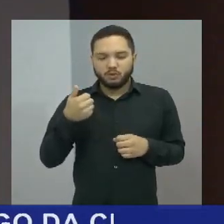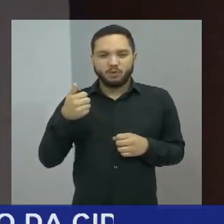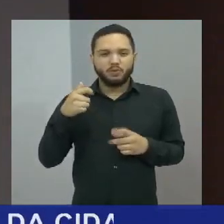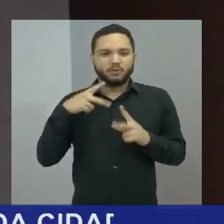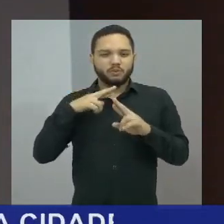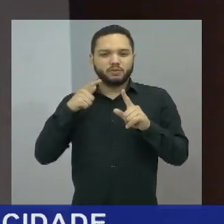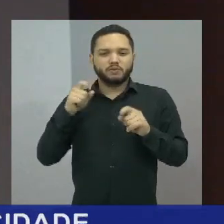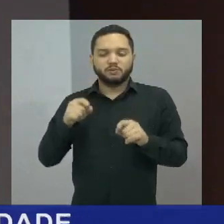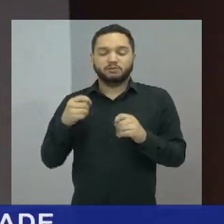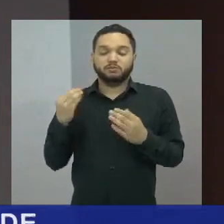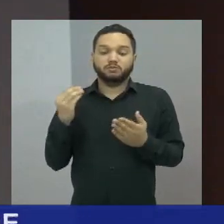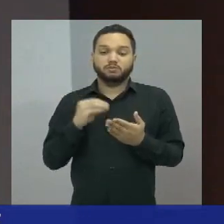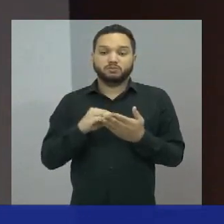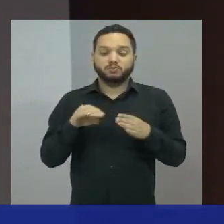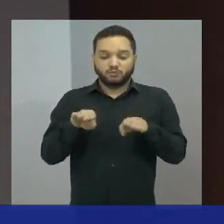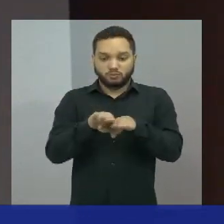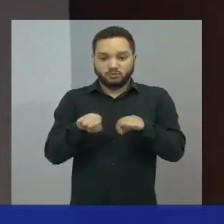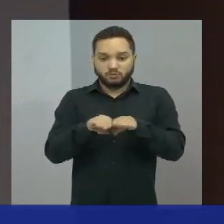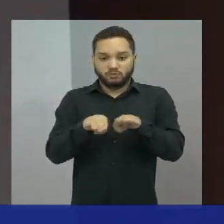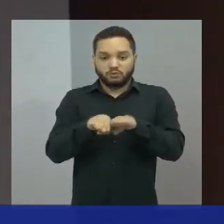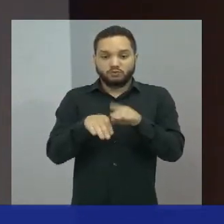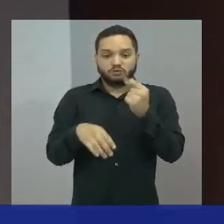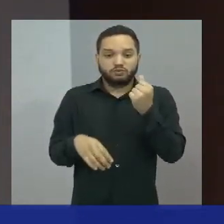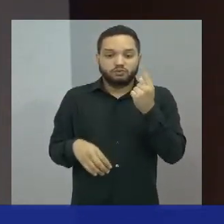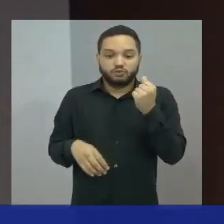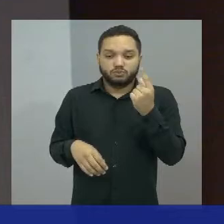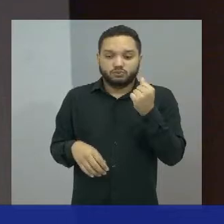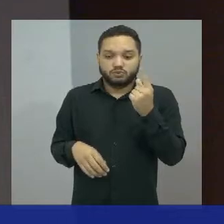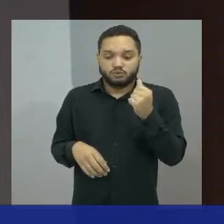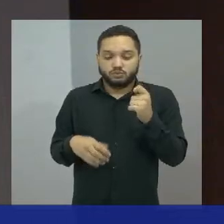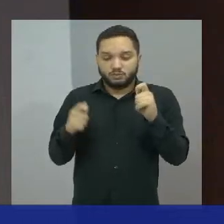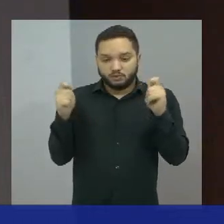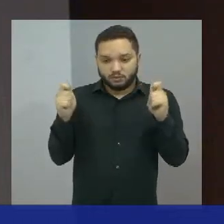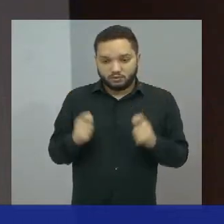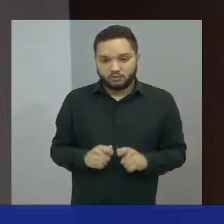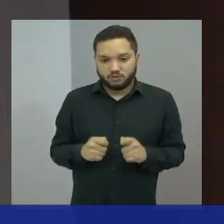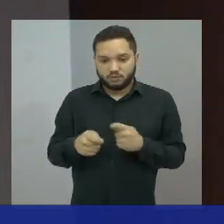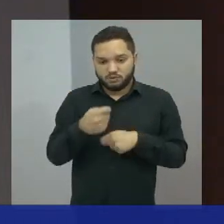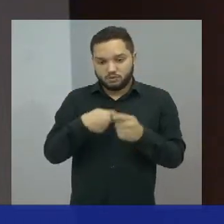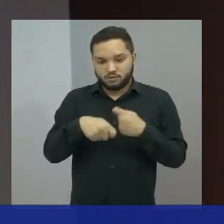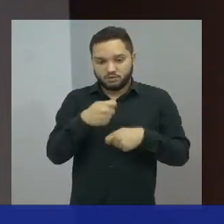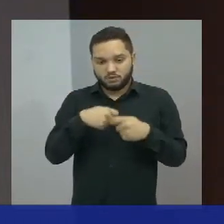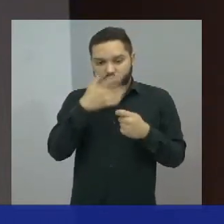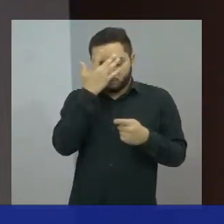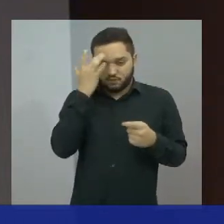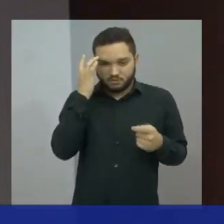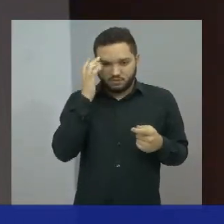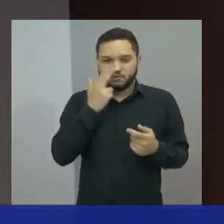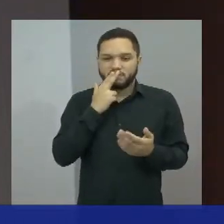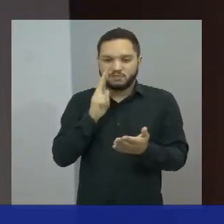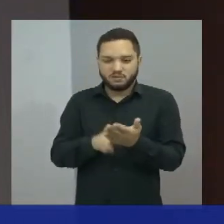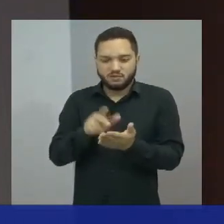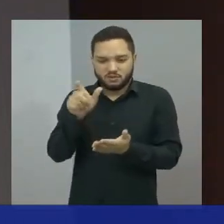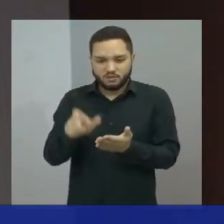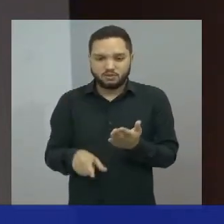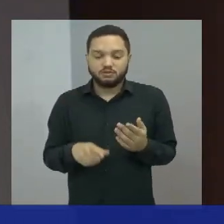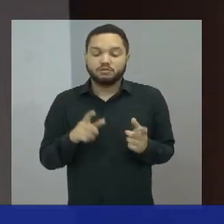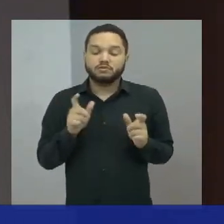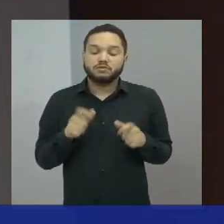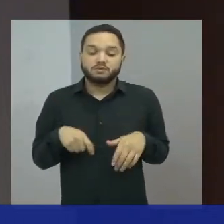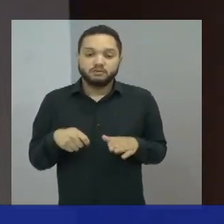uma proporcionalidade no valor da multa à capacidade econômica do autuado. Isso está escrito